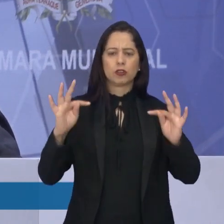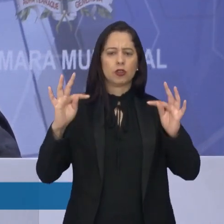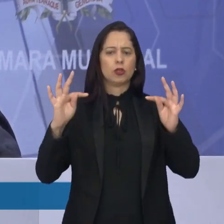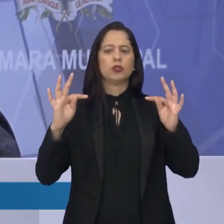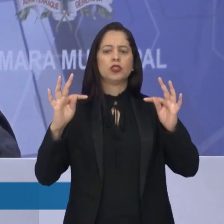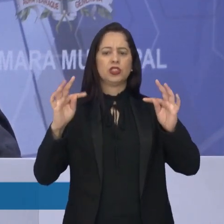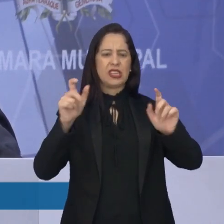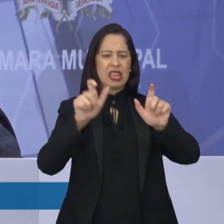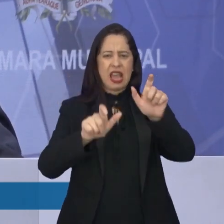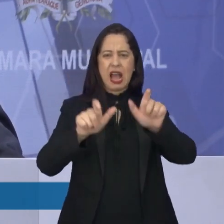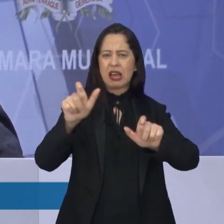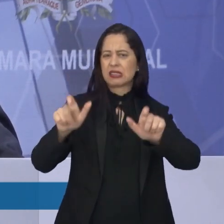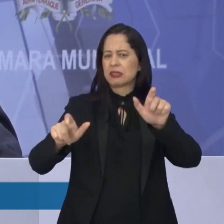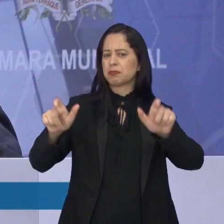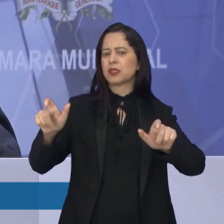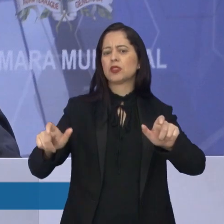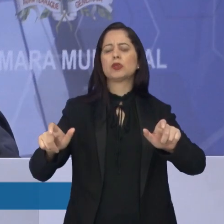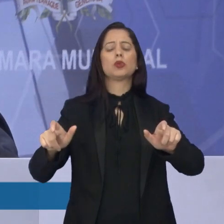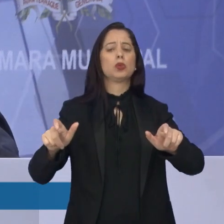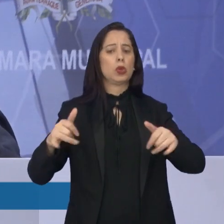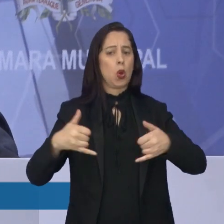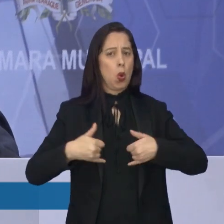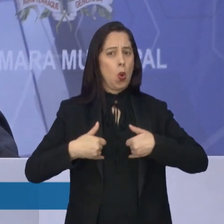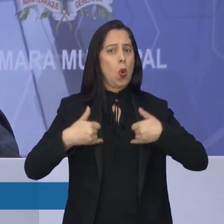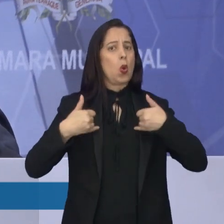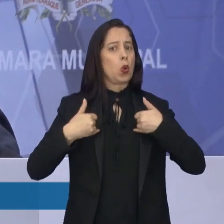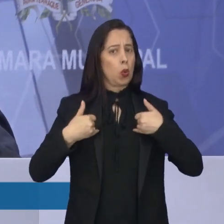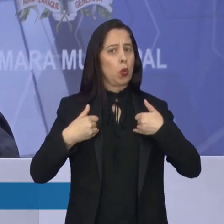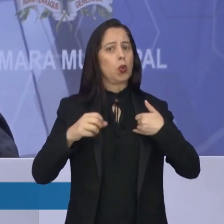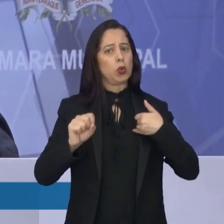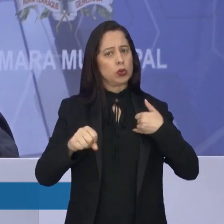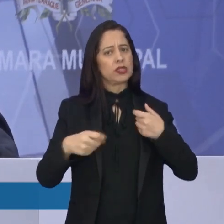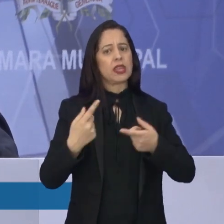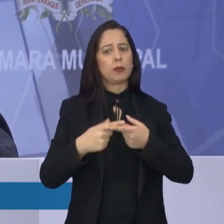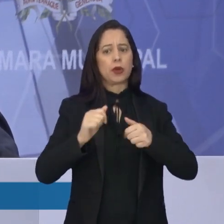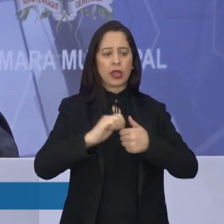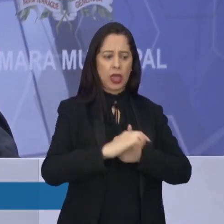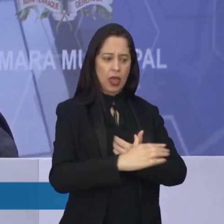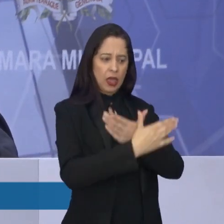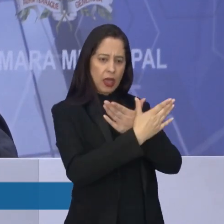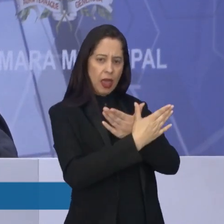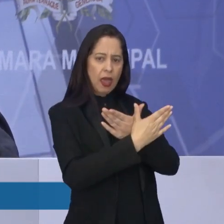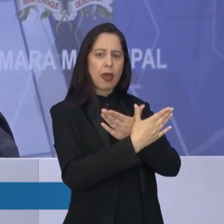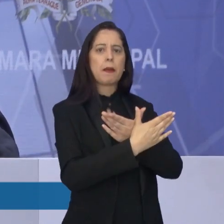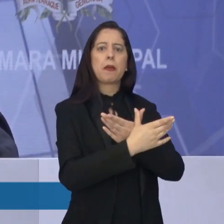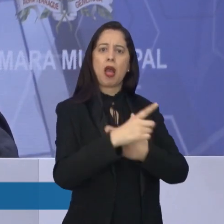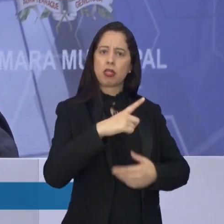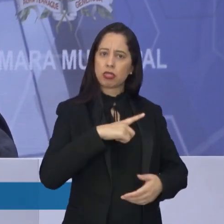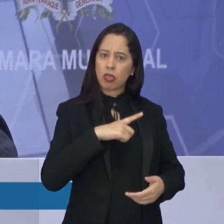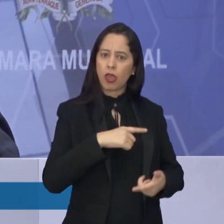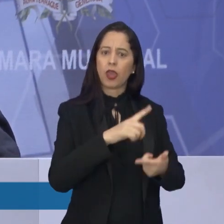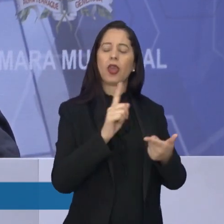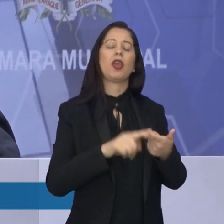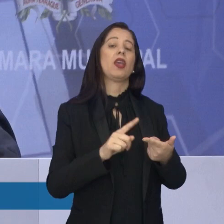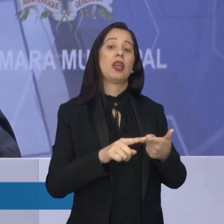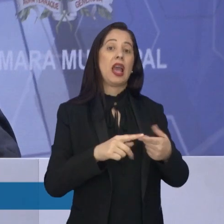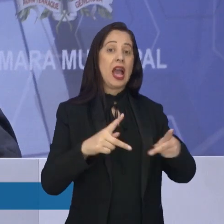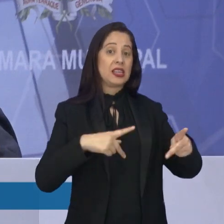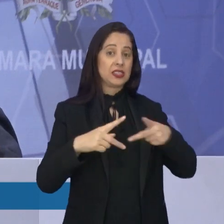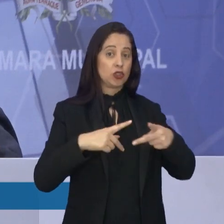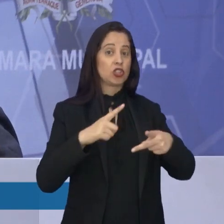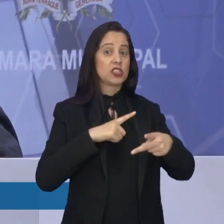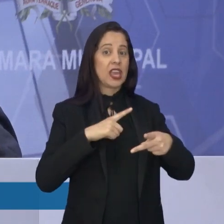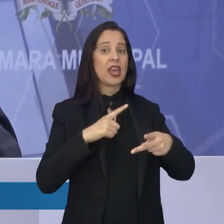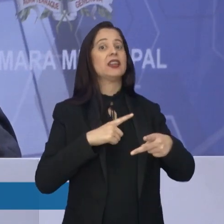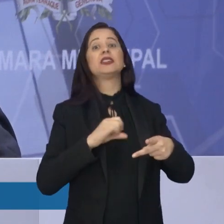que é única em tantos sentidos, é única porque aqui tem o INPE, certo, Gilberto Câmara? É única porque aqui tem o ITA,